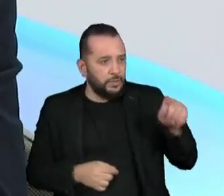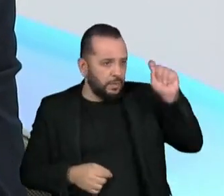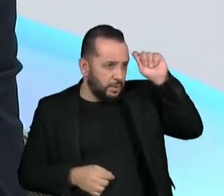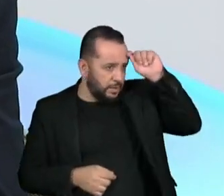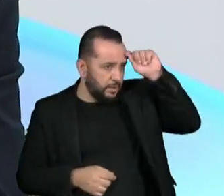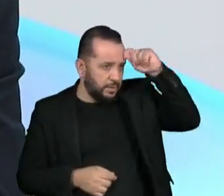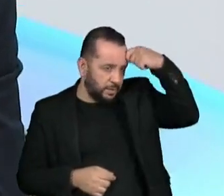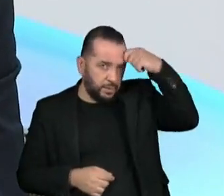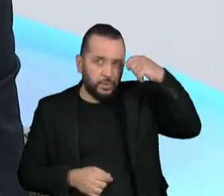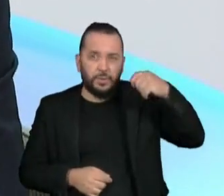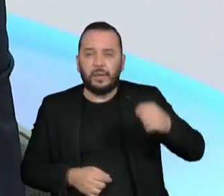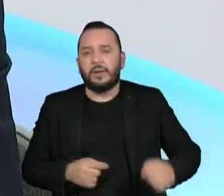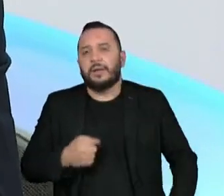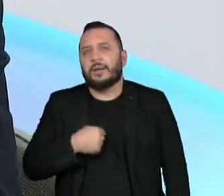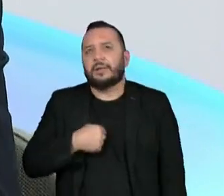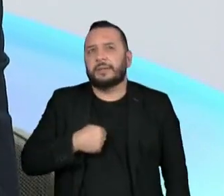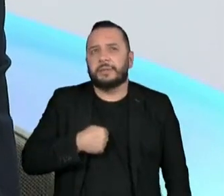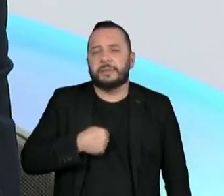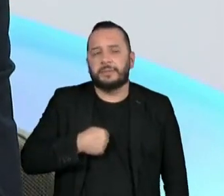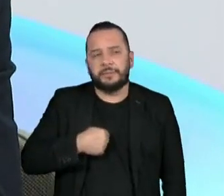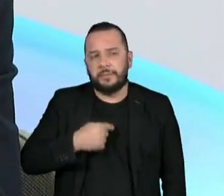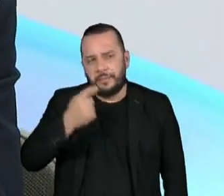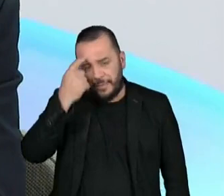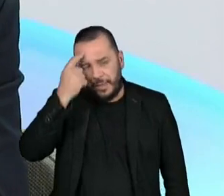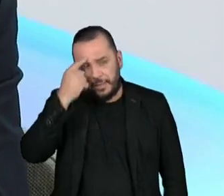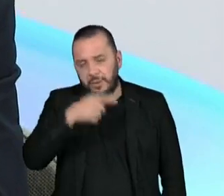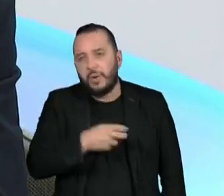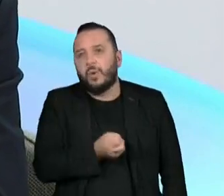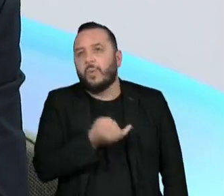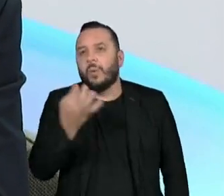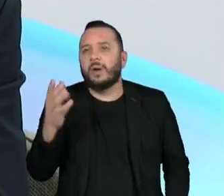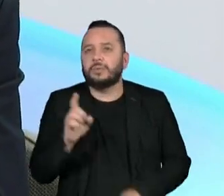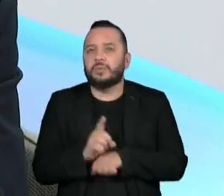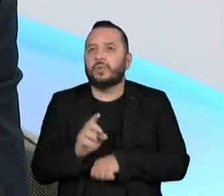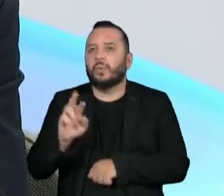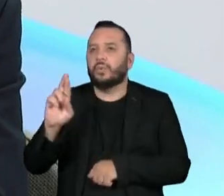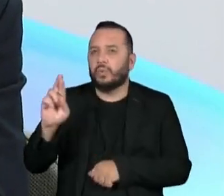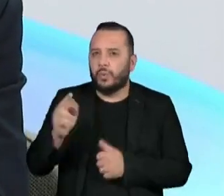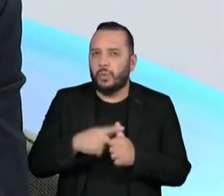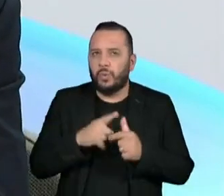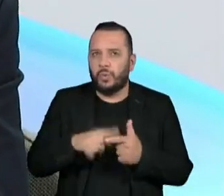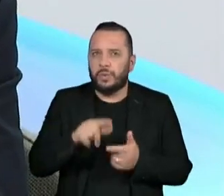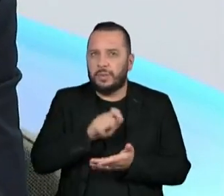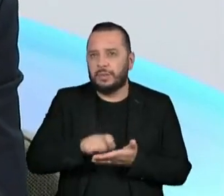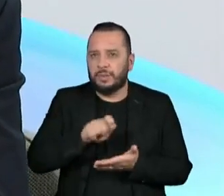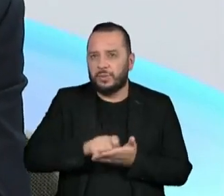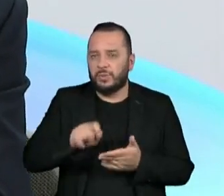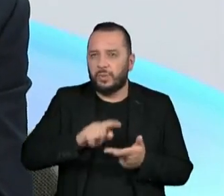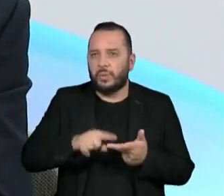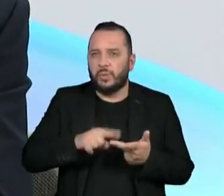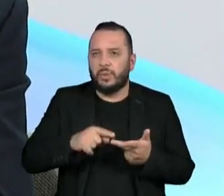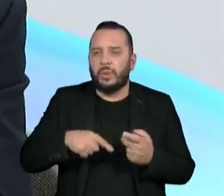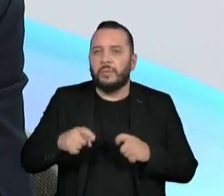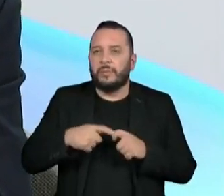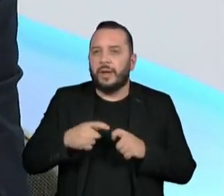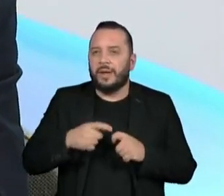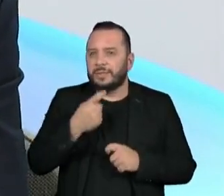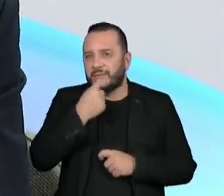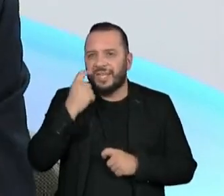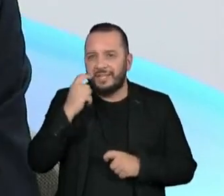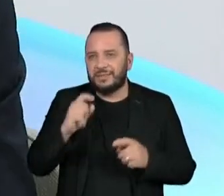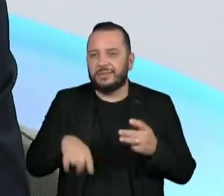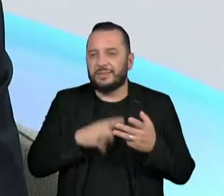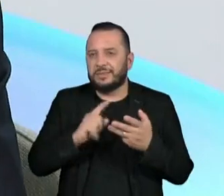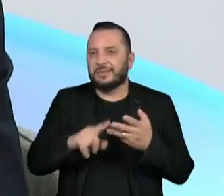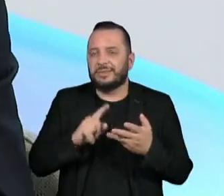me pergunta quantos doutores quantos escritores artistas Quantos professores quantos